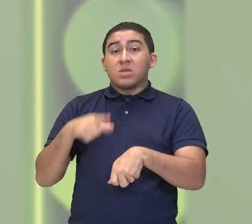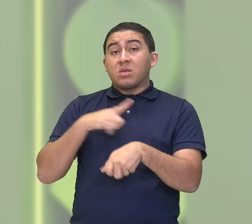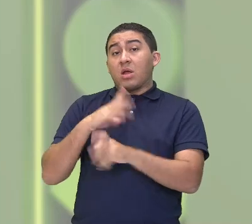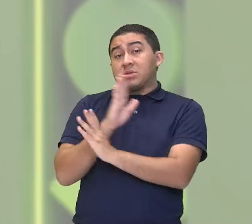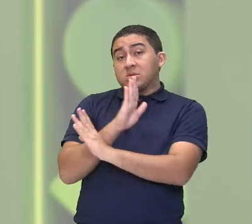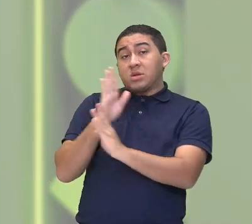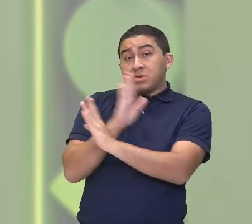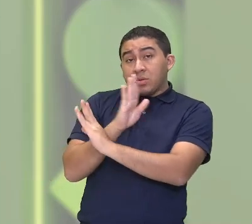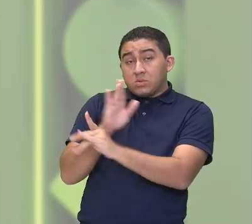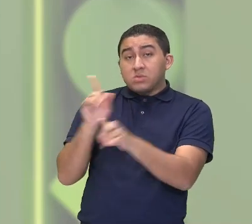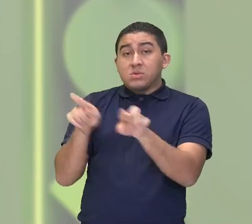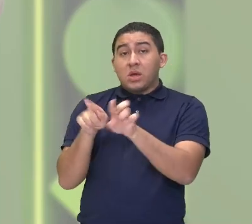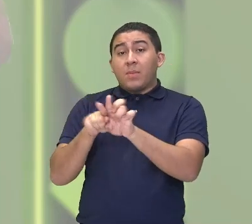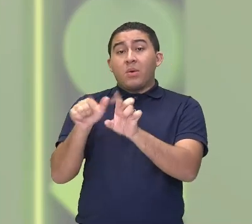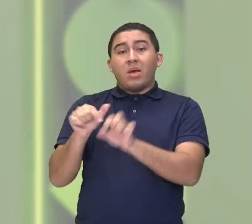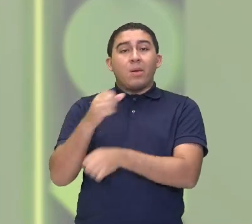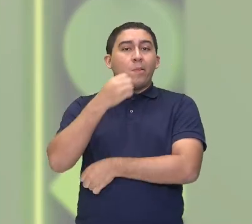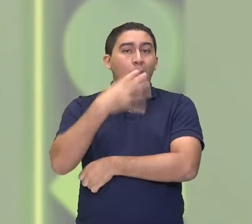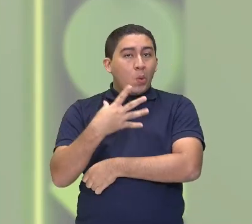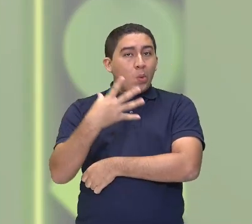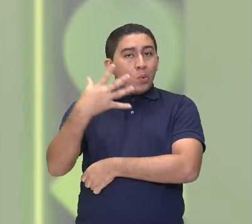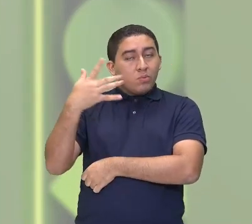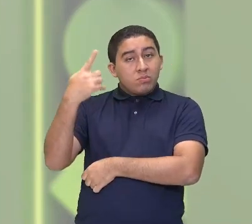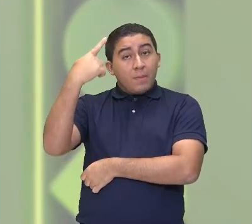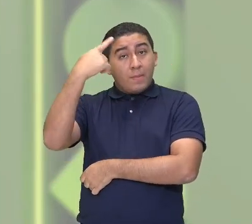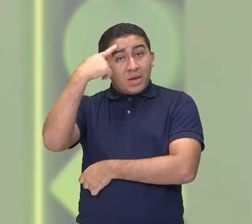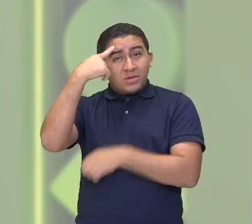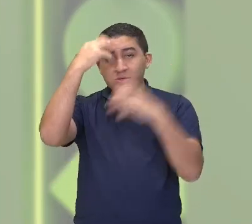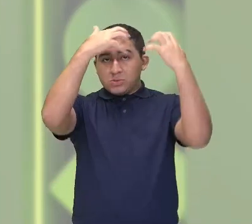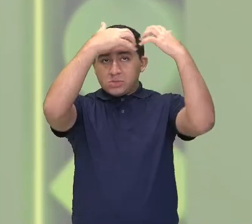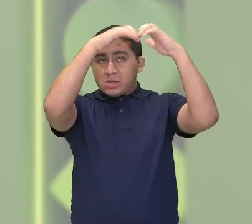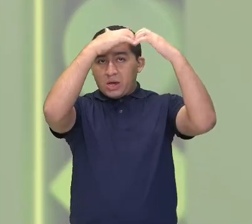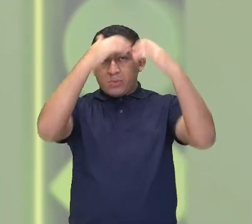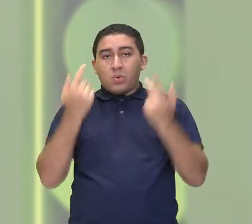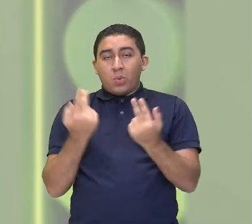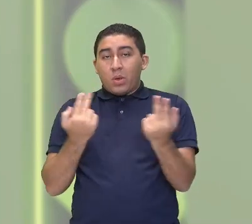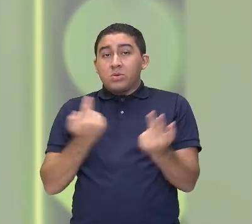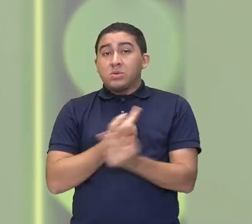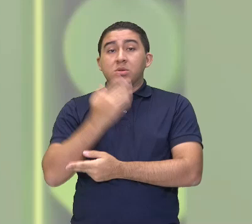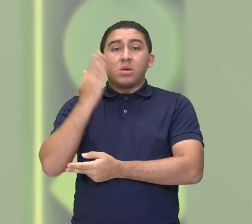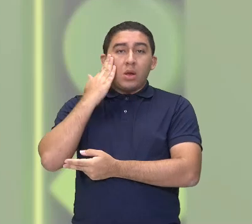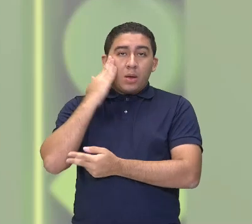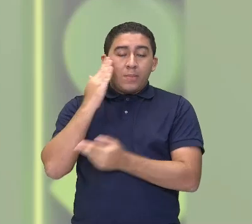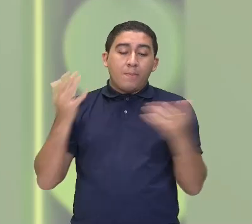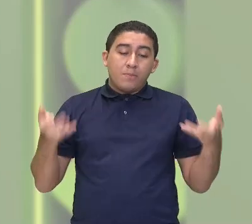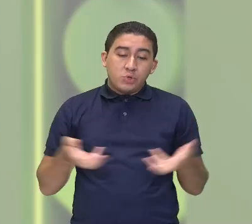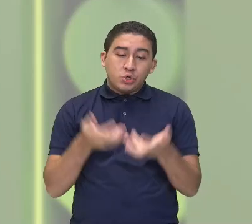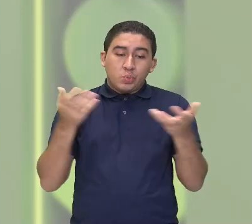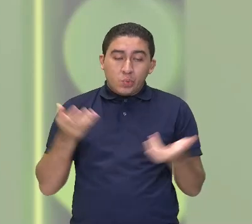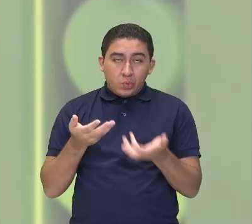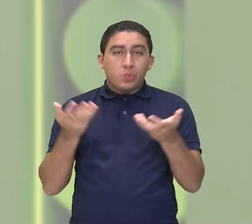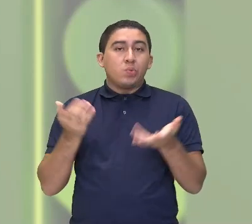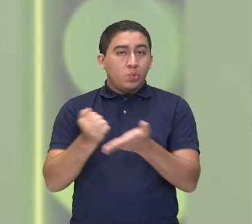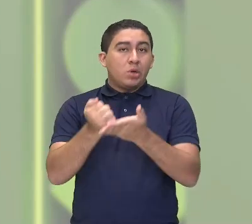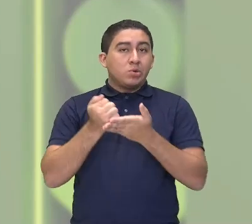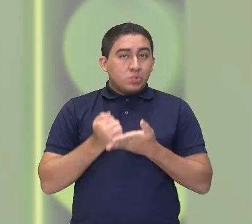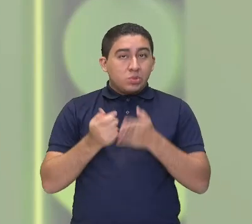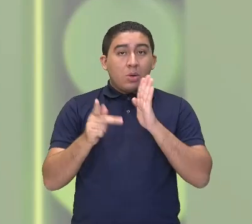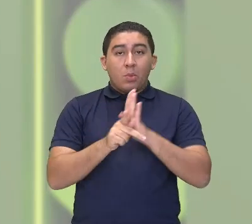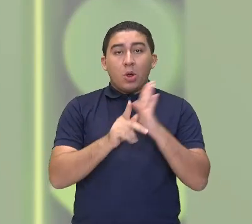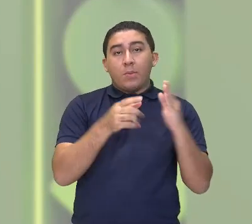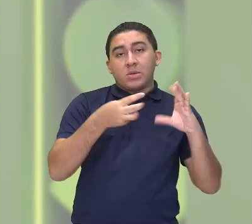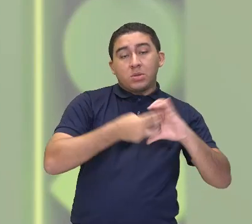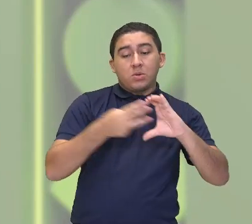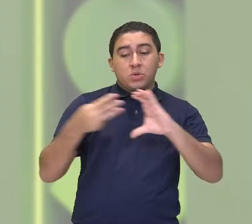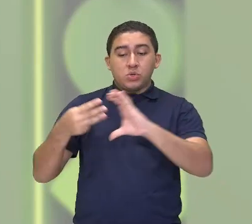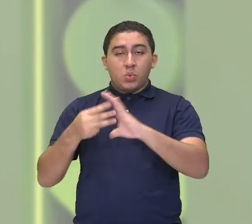e também, ó, é bom, né, para o cérebro, como a gente observou, que ajuda a estimular a plasticidade neural.